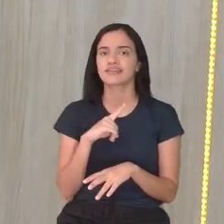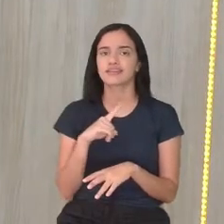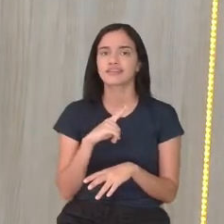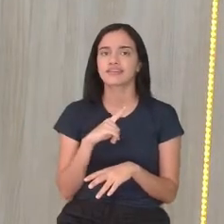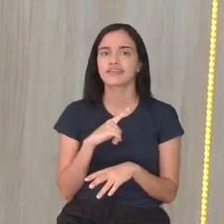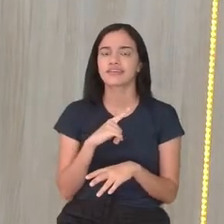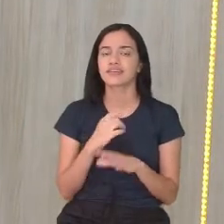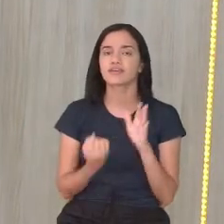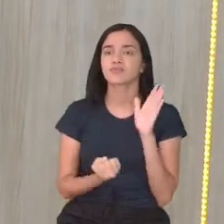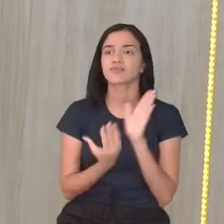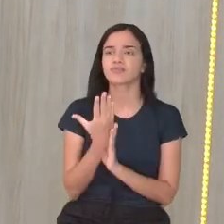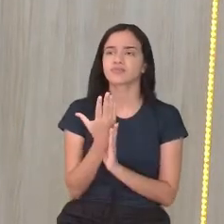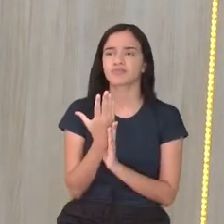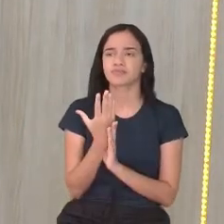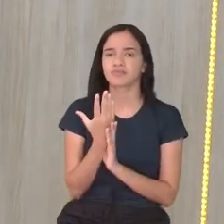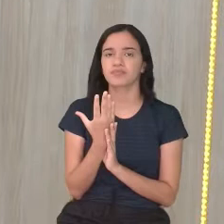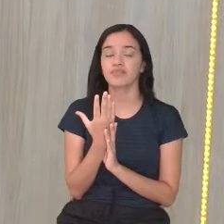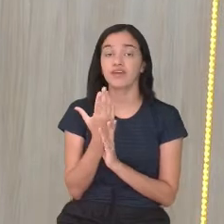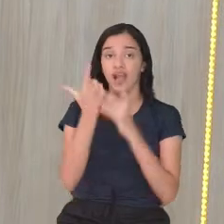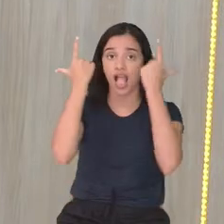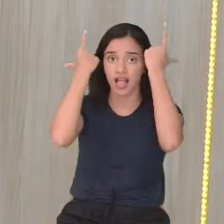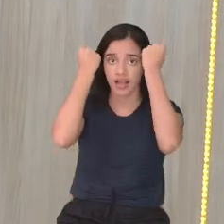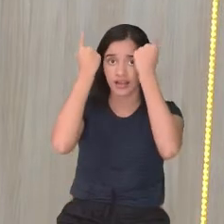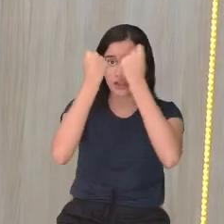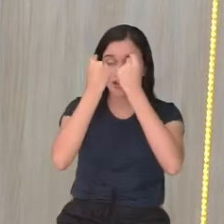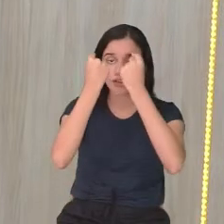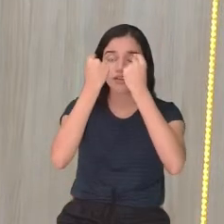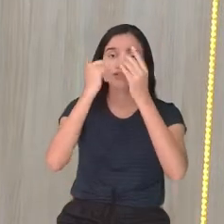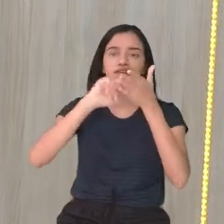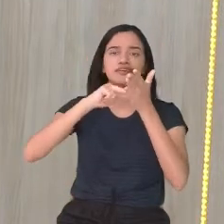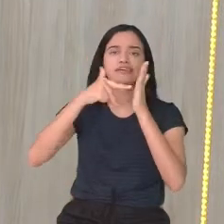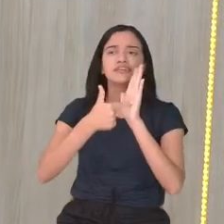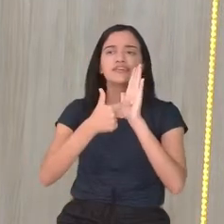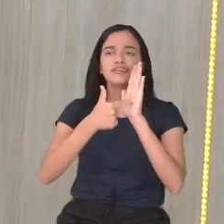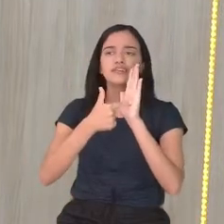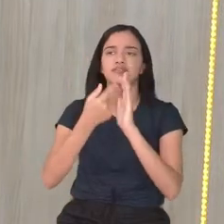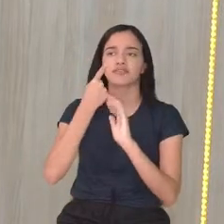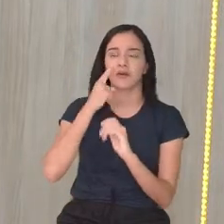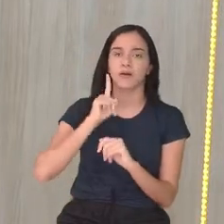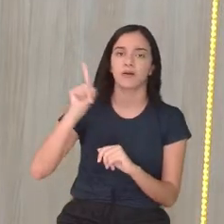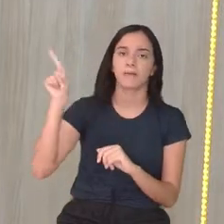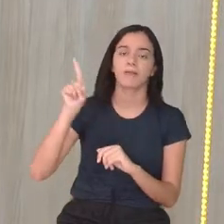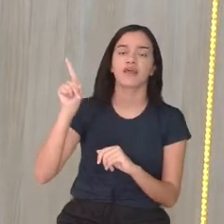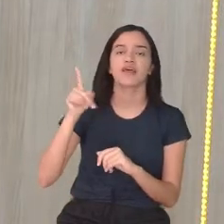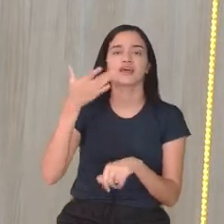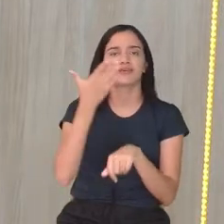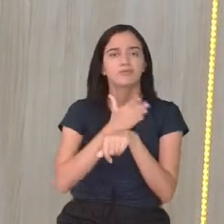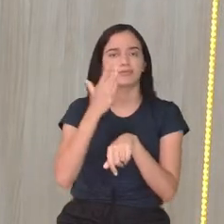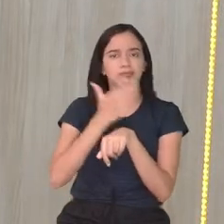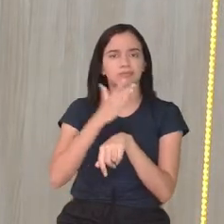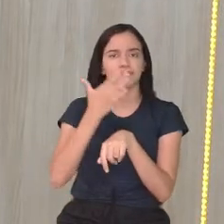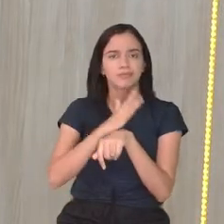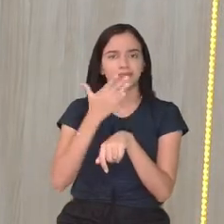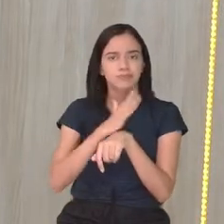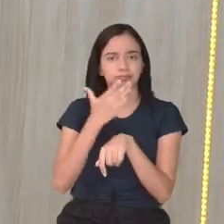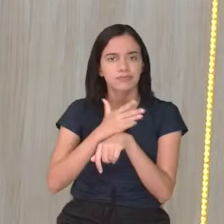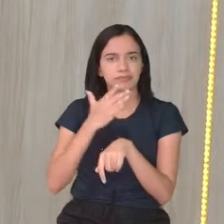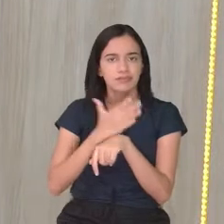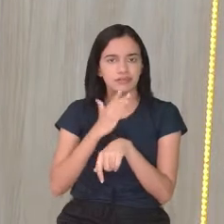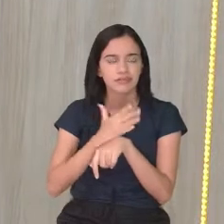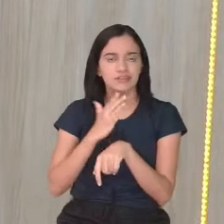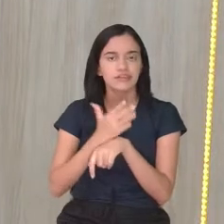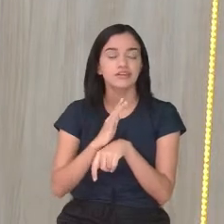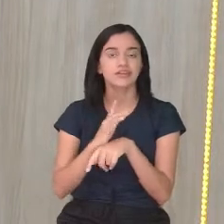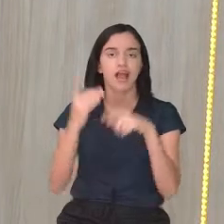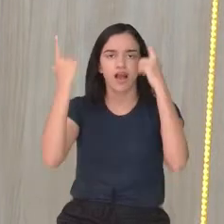essa origem na palavra grega, né, e o seu significado decorre aí da sua prática entre